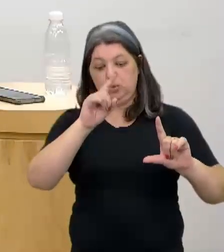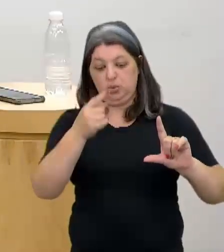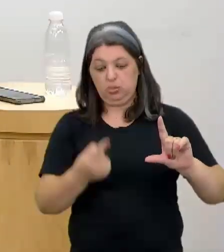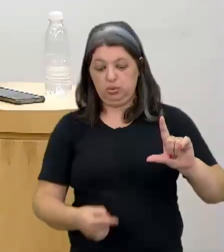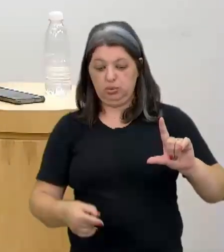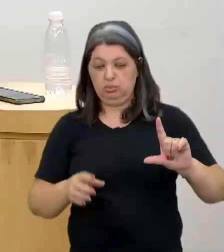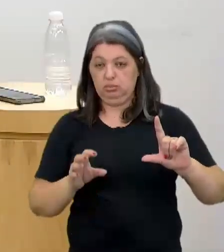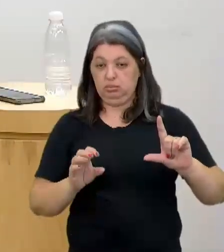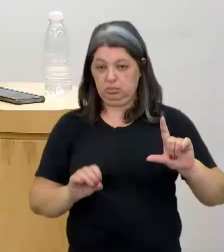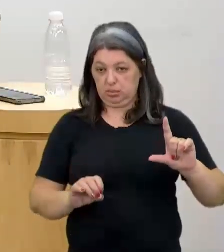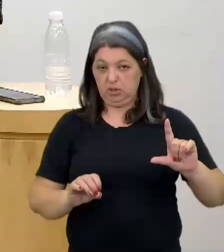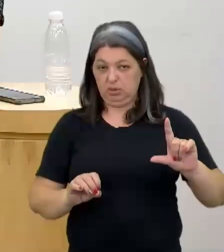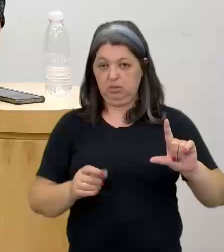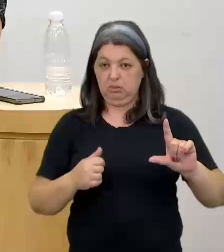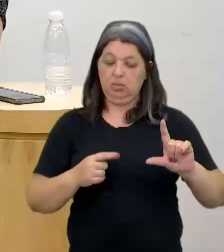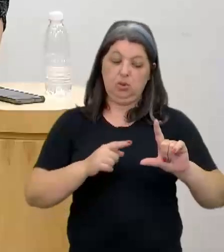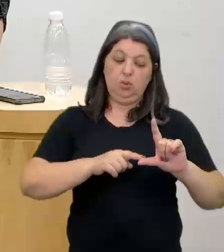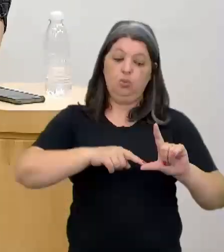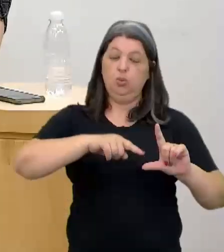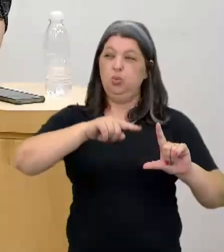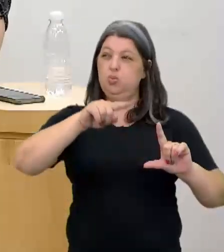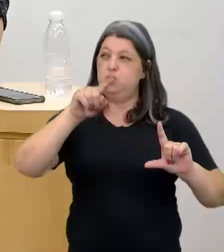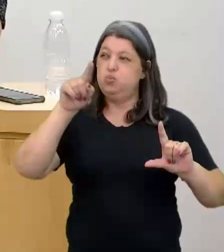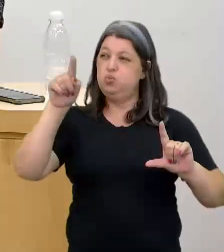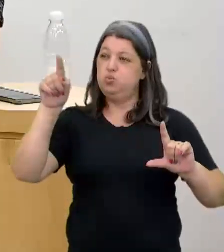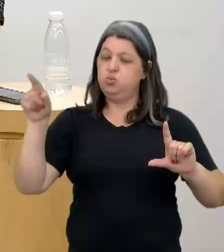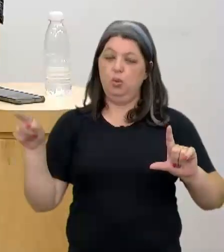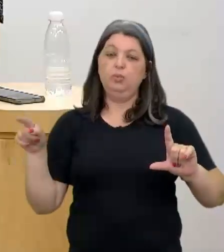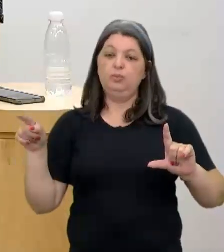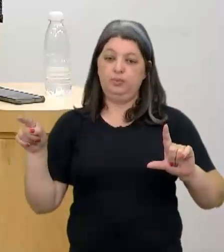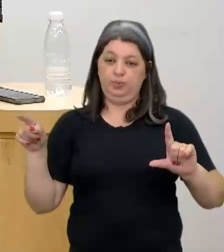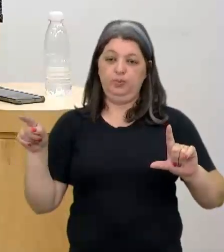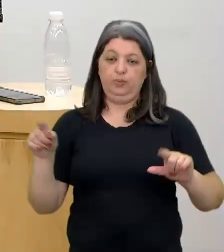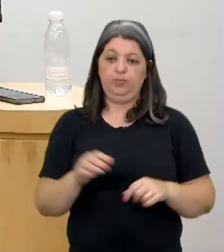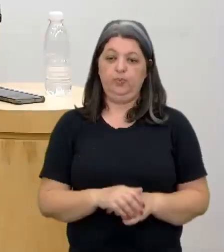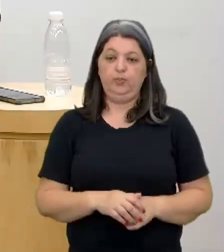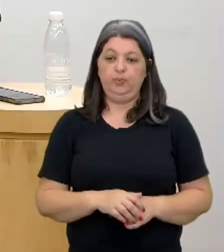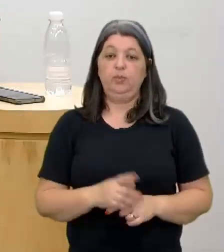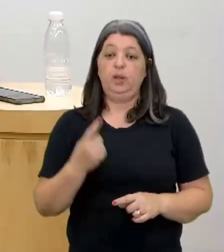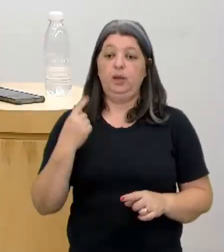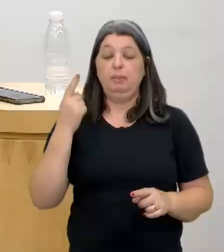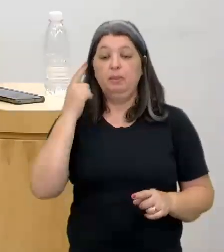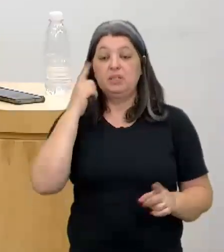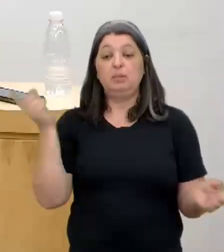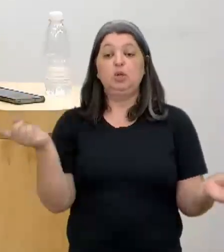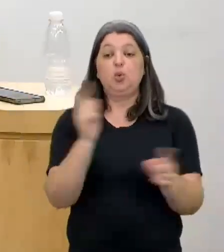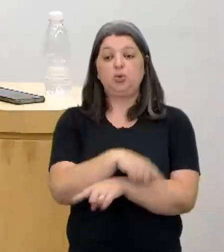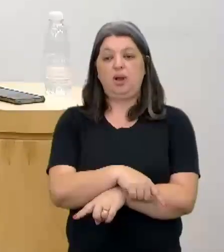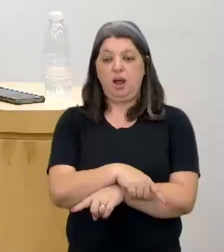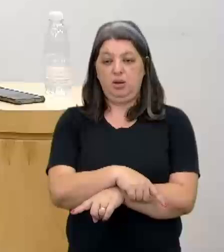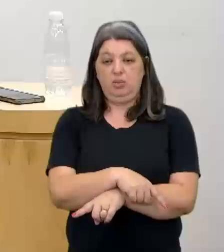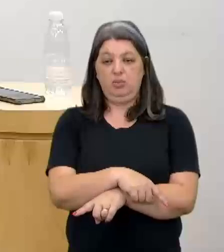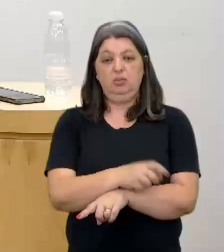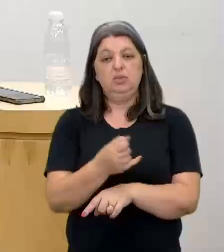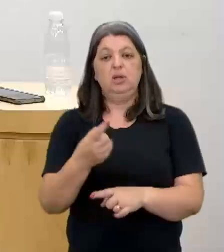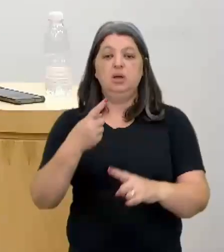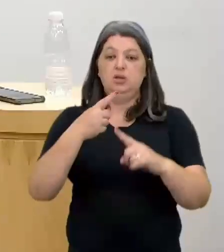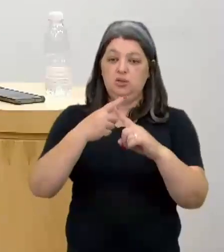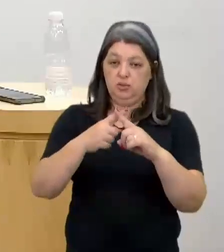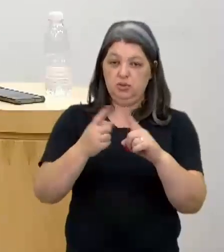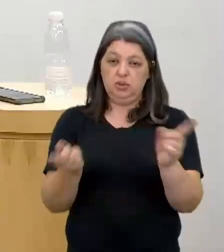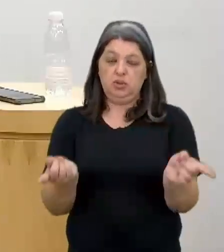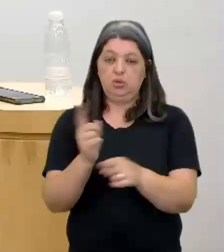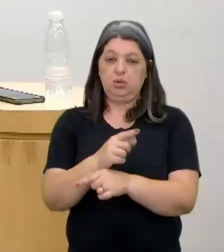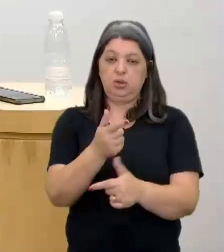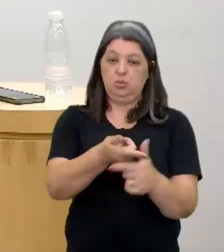menorzinha, encolhida, ou ela vai estar maior, indo lá para frente, tá bom? E aqui o pensamento contrário. Multiplicou, na verdade está dividindo. Dividiu,